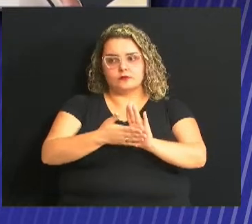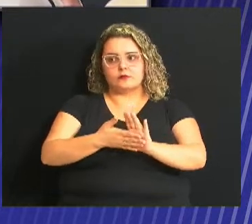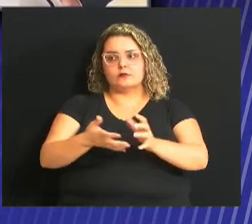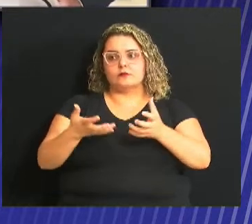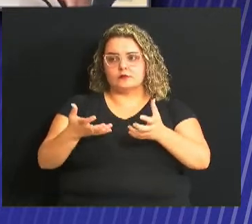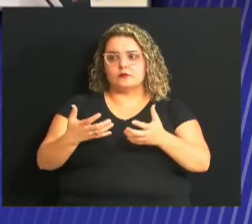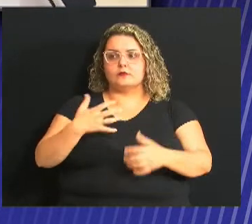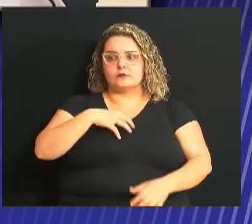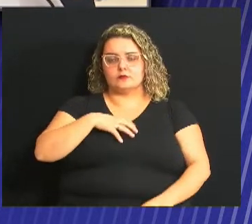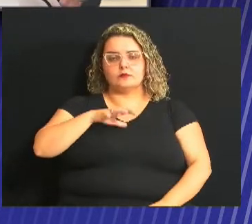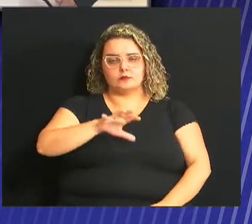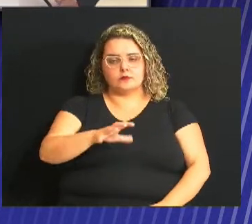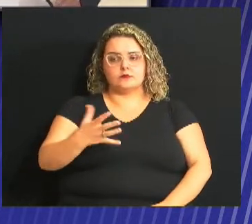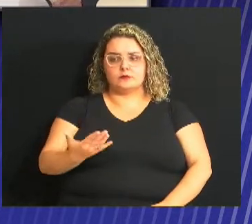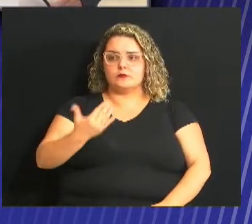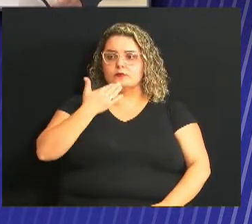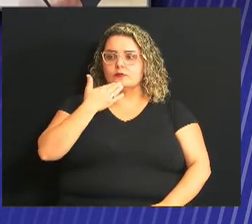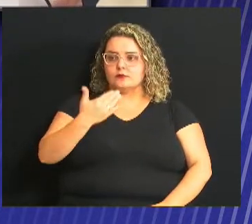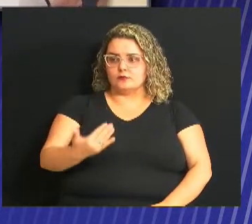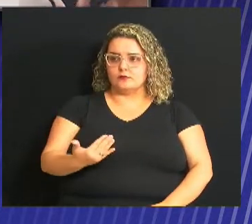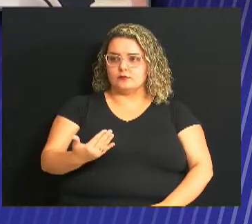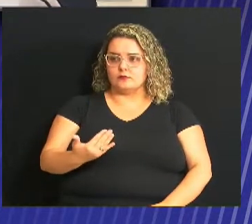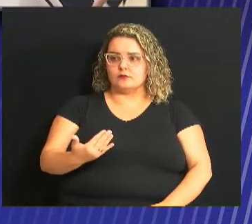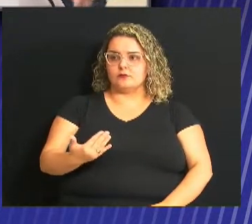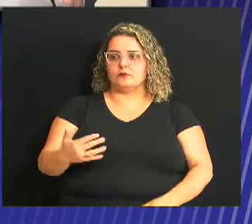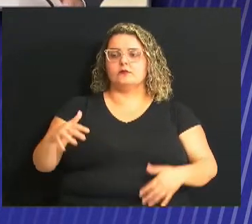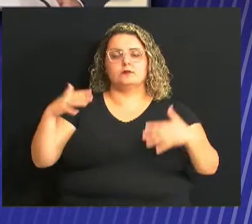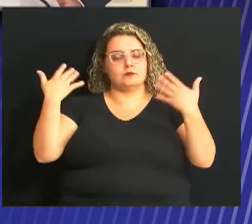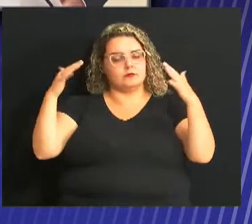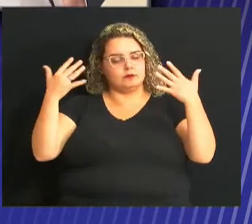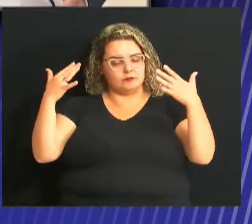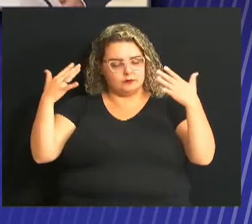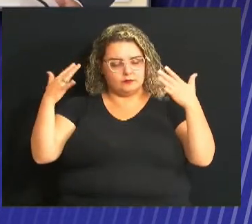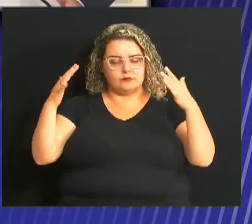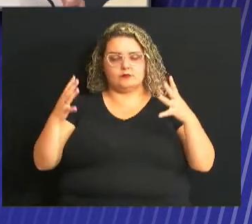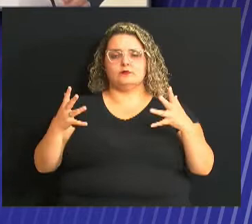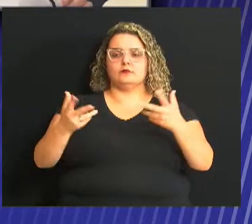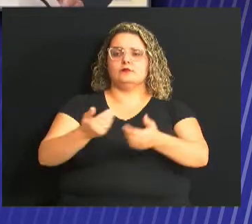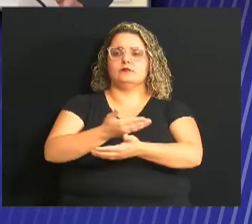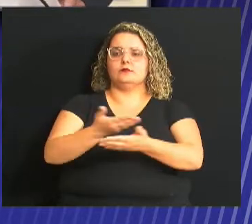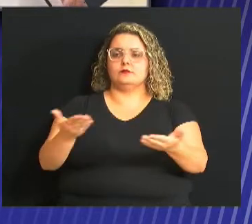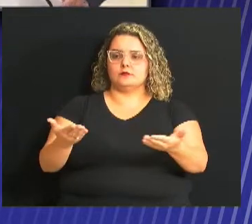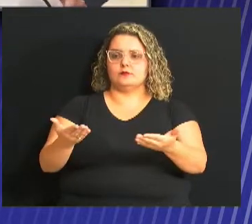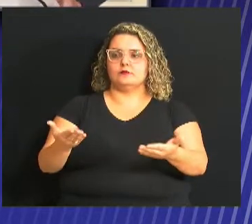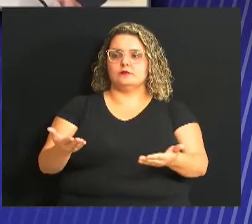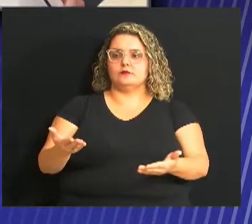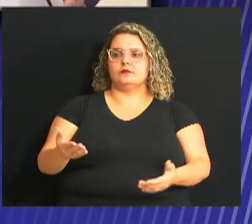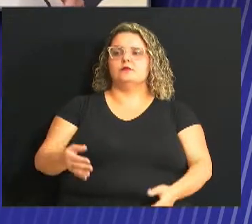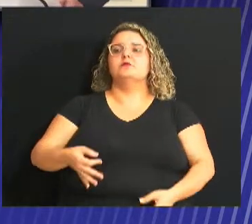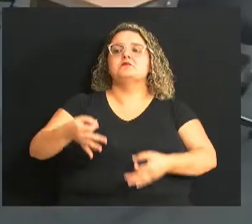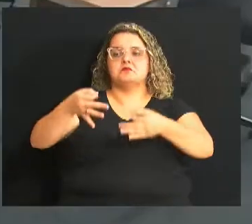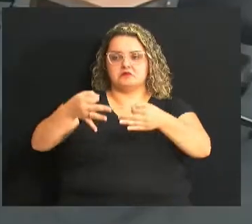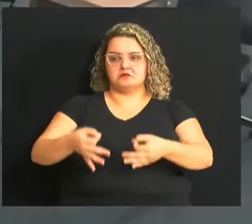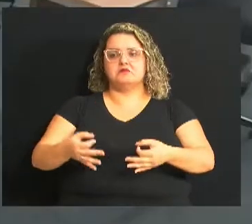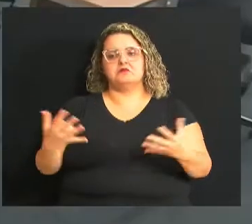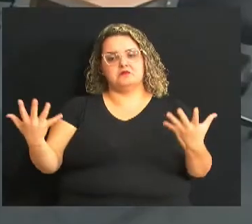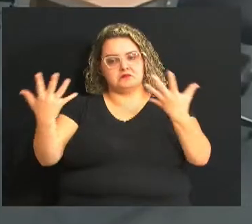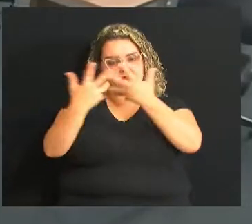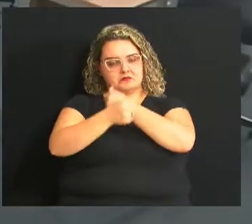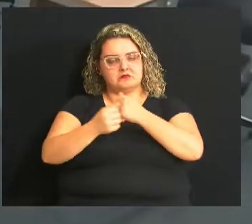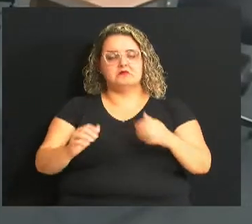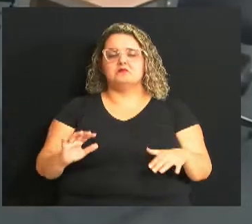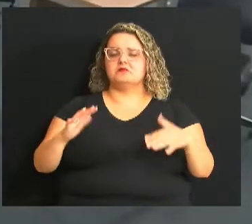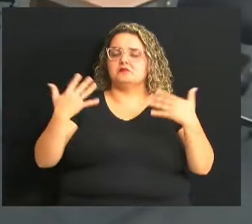dessa forma, pedindo aqui uma salva de palmas de todos vocês por essa justa e bela